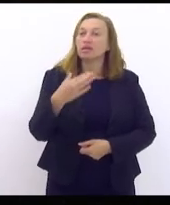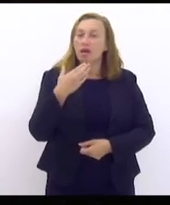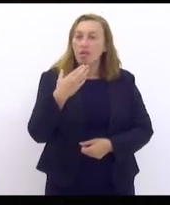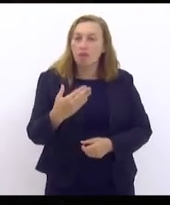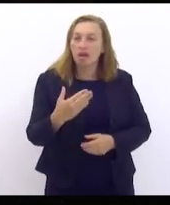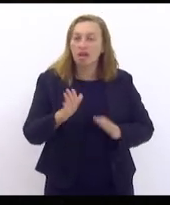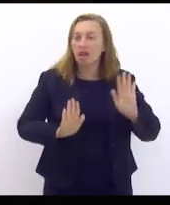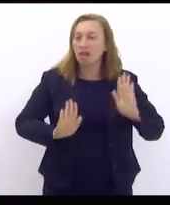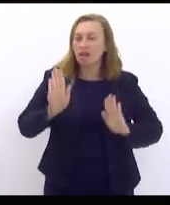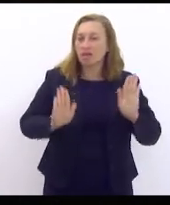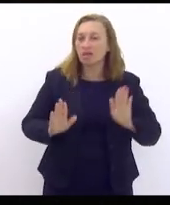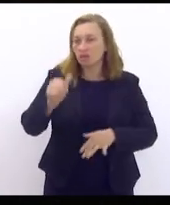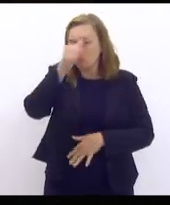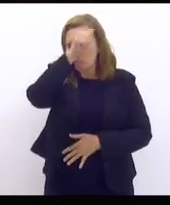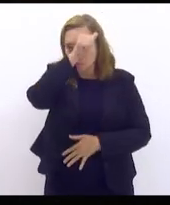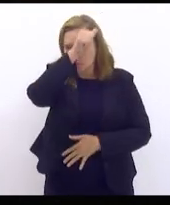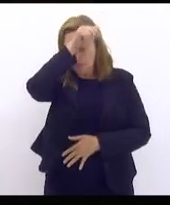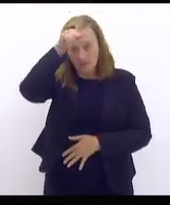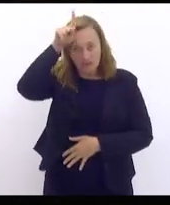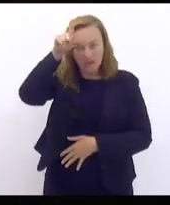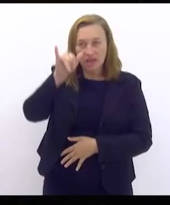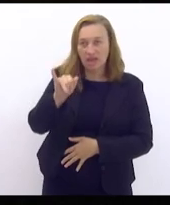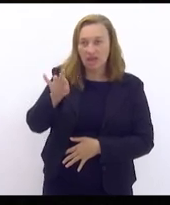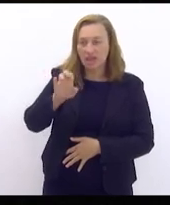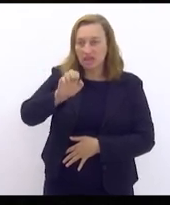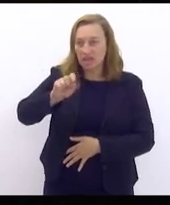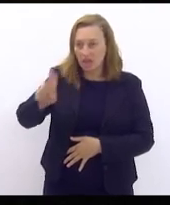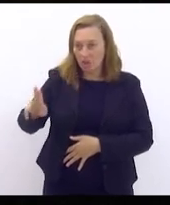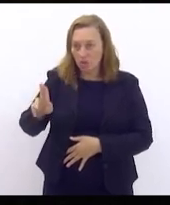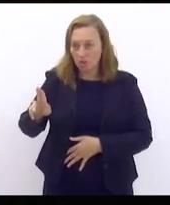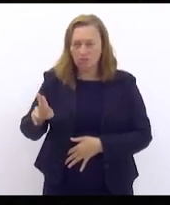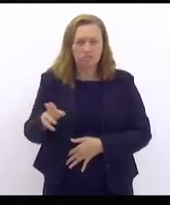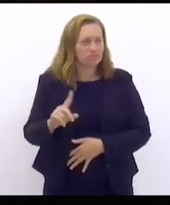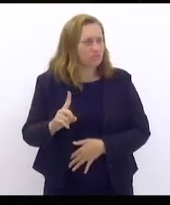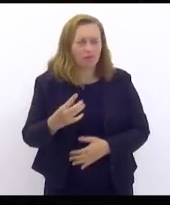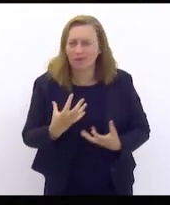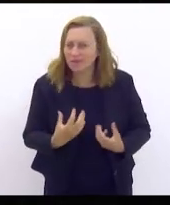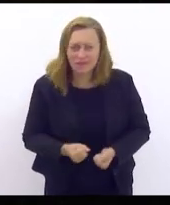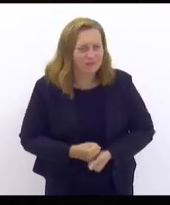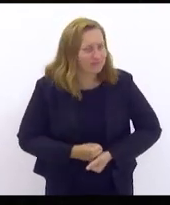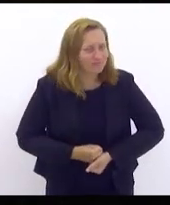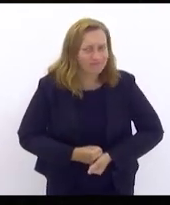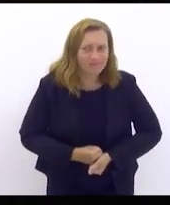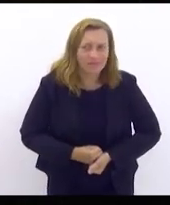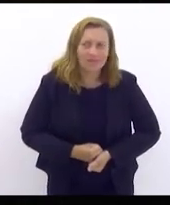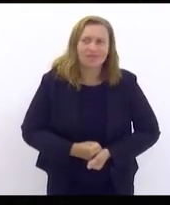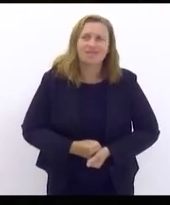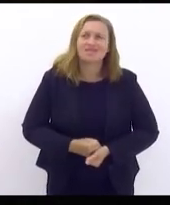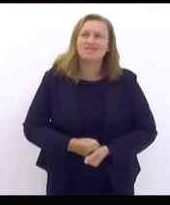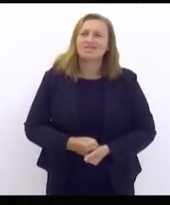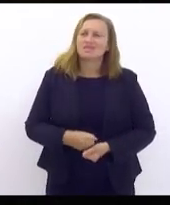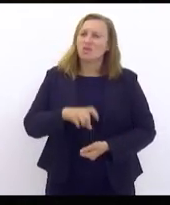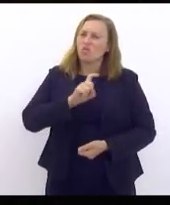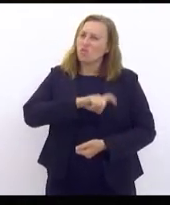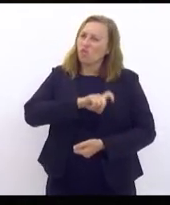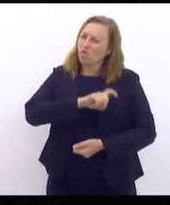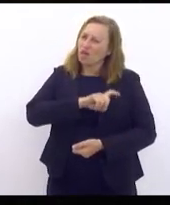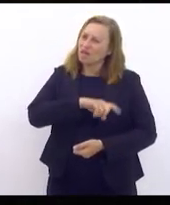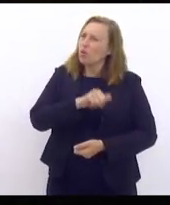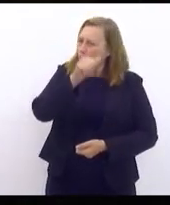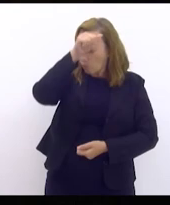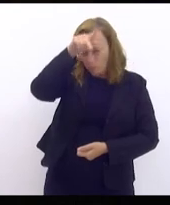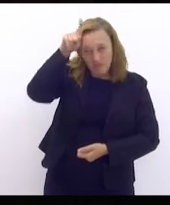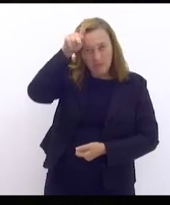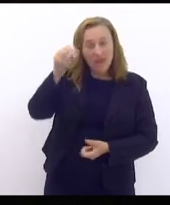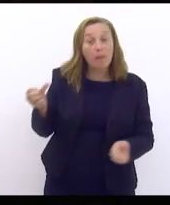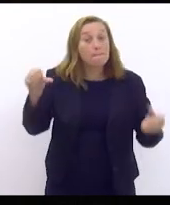do prefeito, senhor Irineu Nogueira. Inaceitável isso. Covardia. O prefeito quer